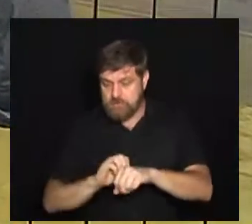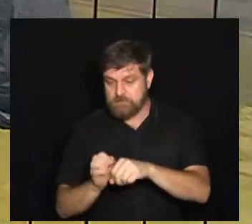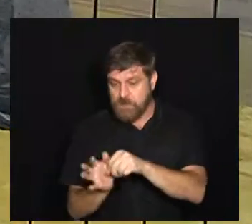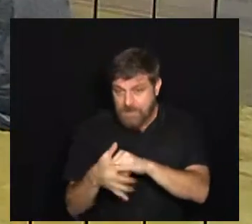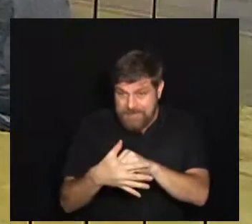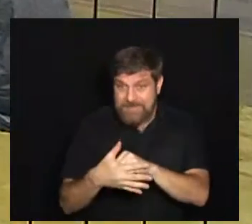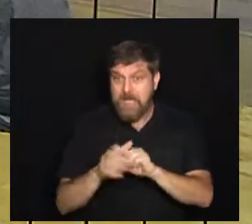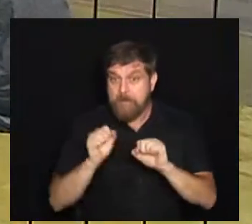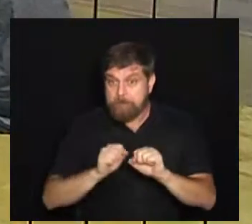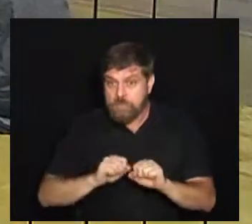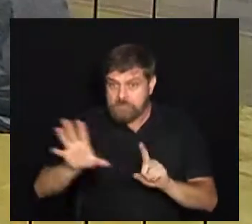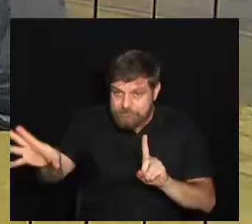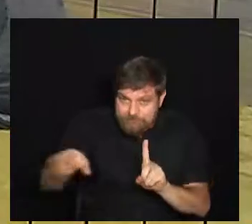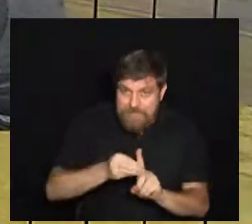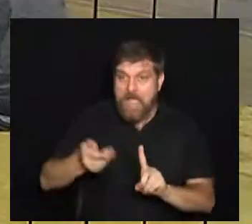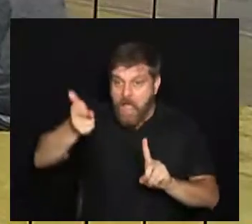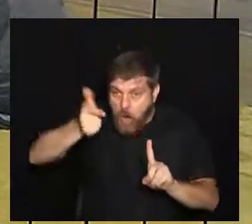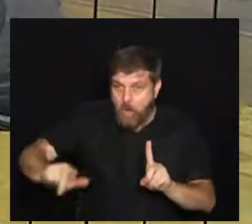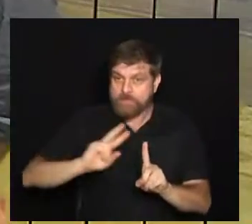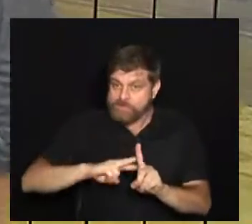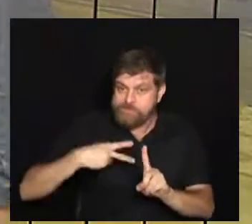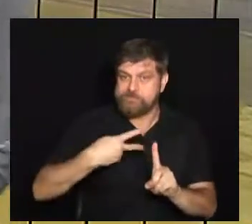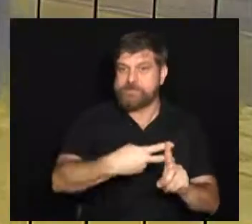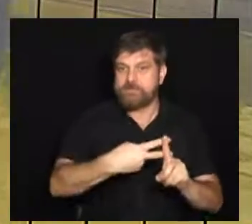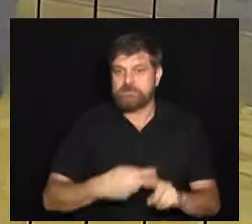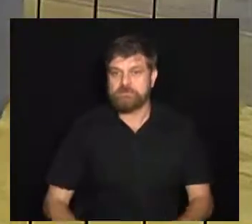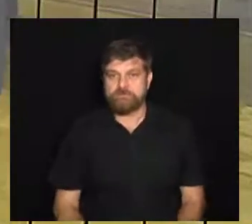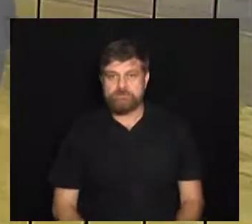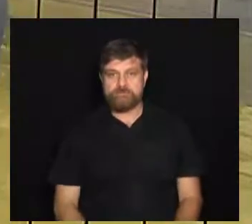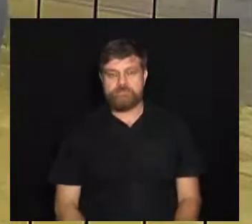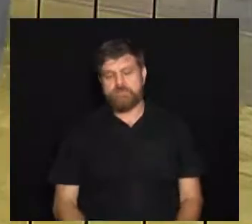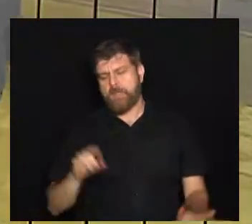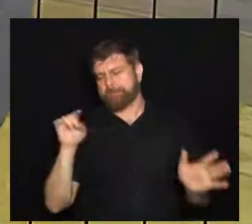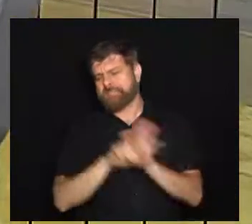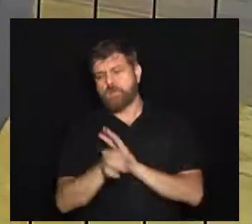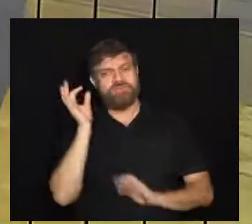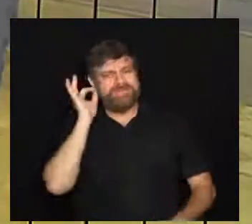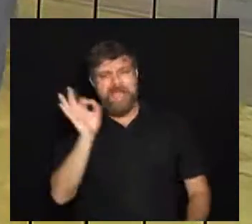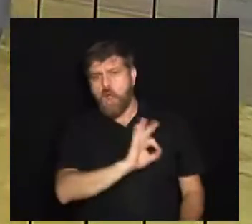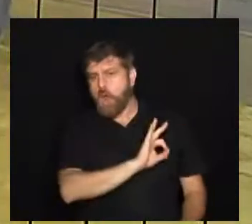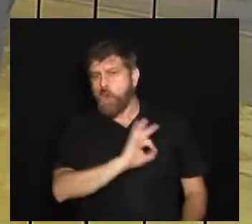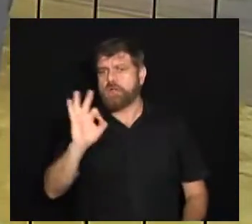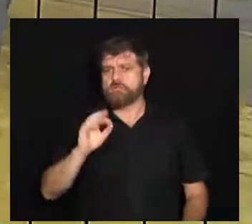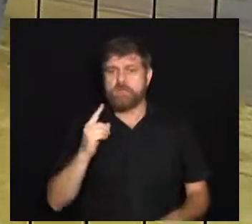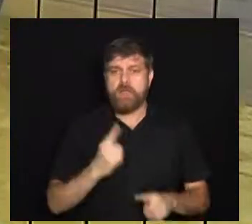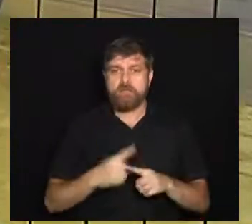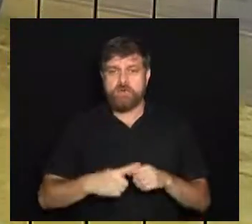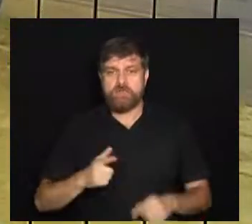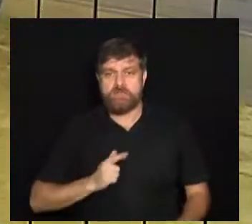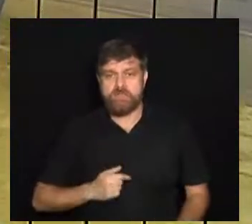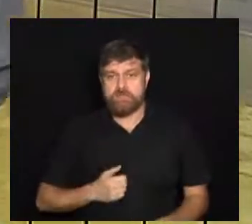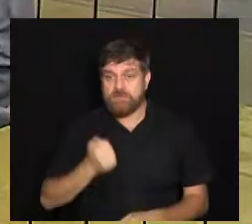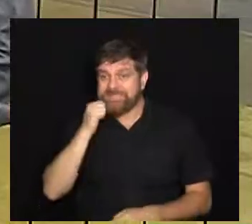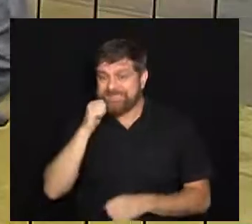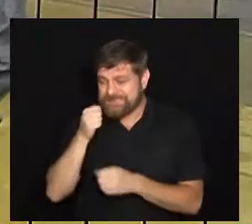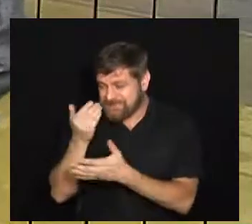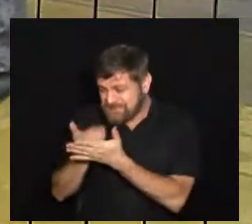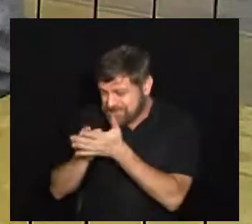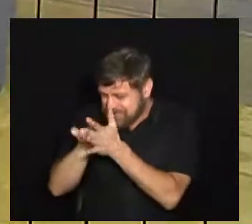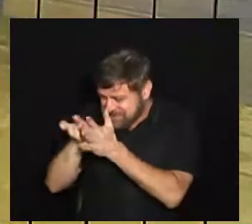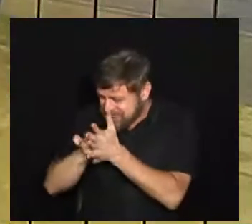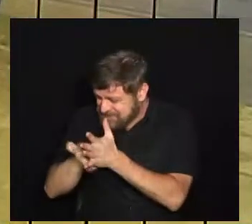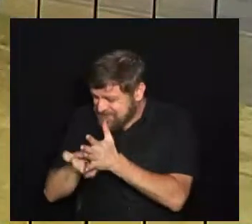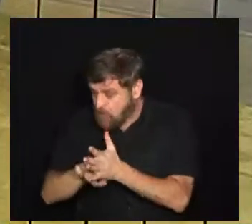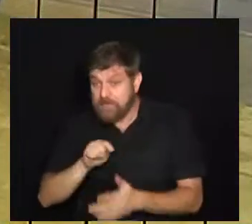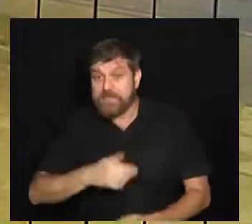pode-se contrair novamente o vírus ótima pergunta porque é uma pergunta que tá na hora do dia entre os cientistas que que já